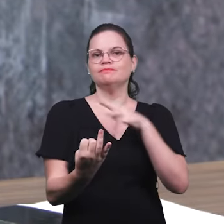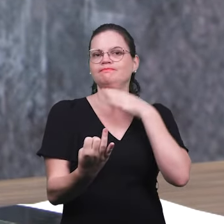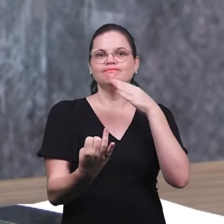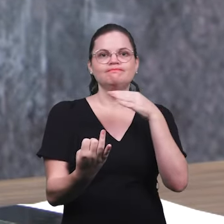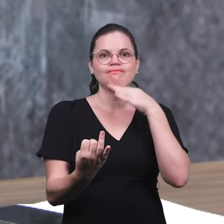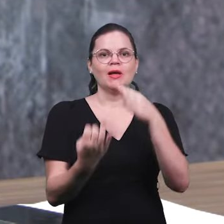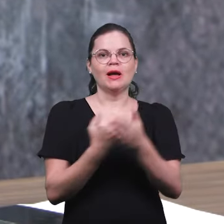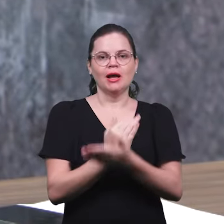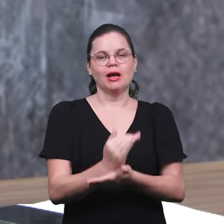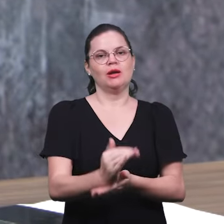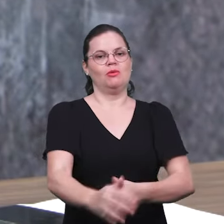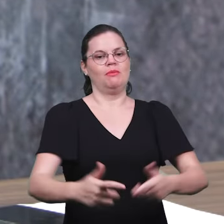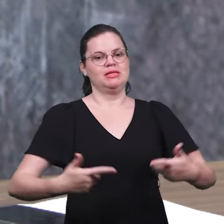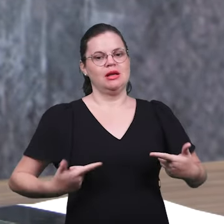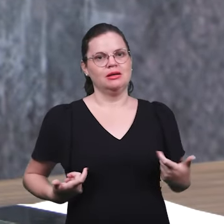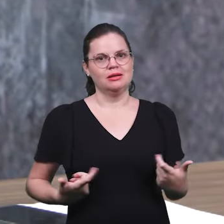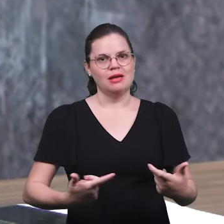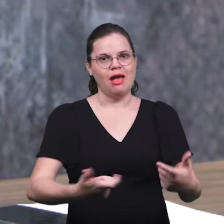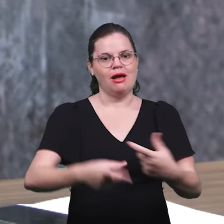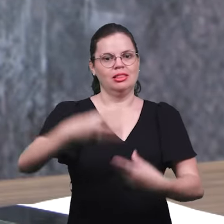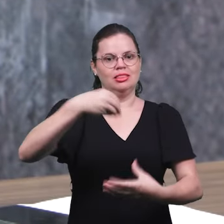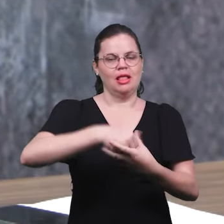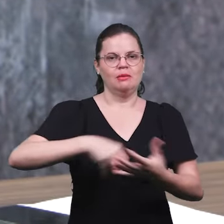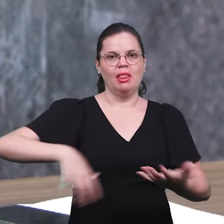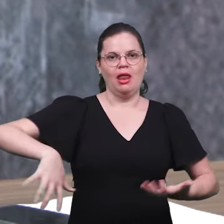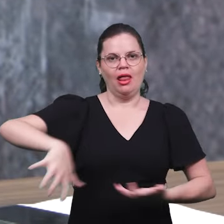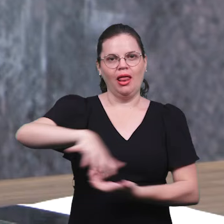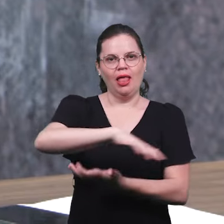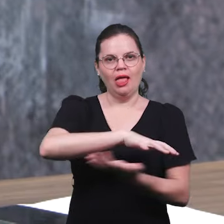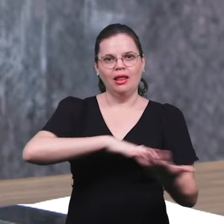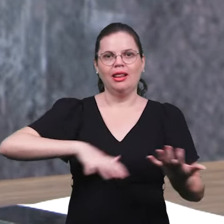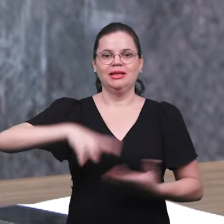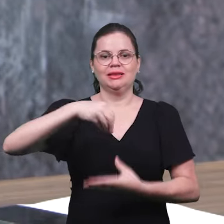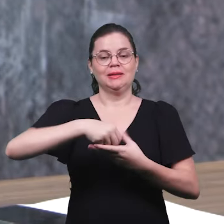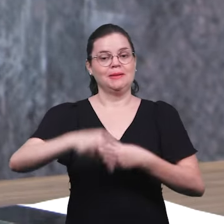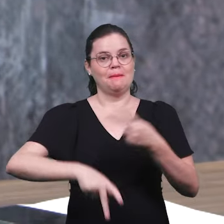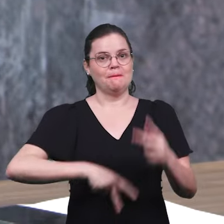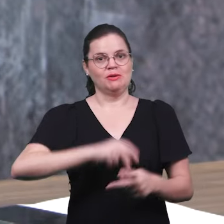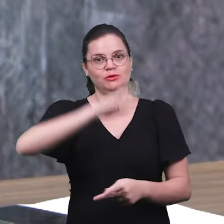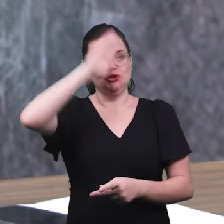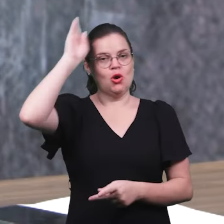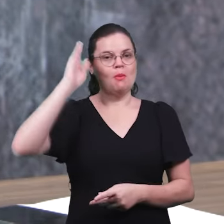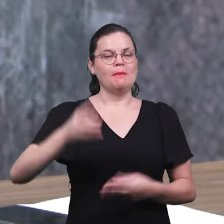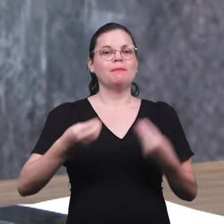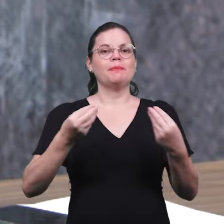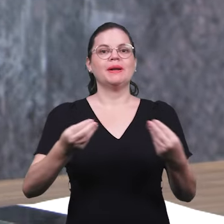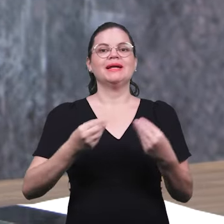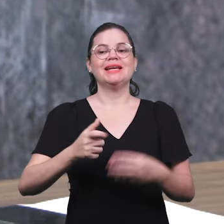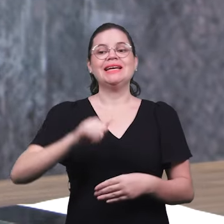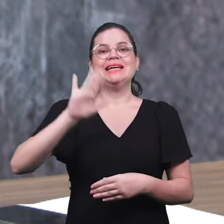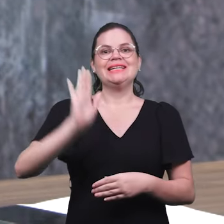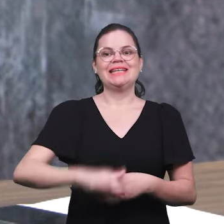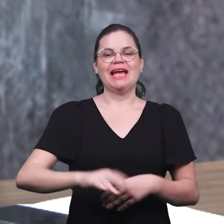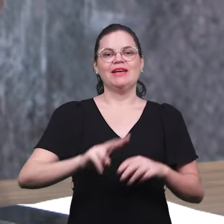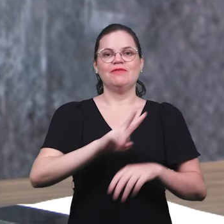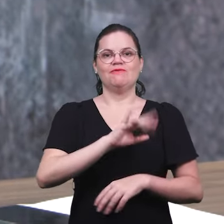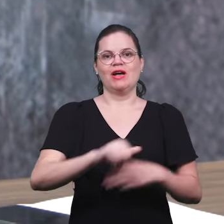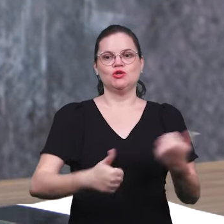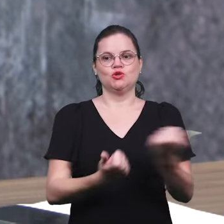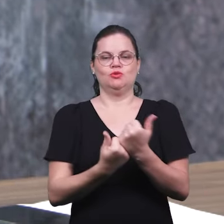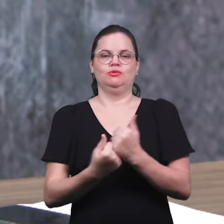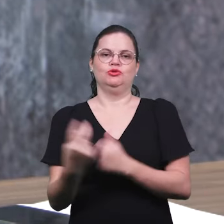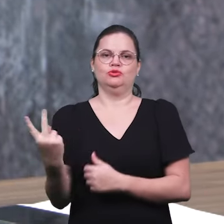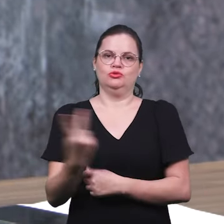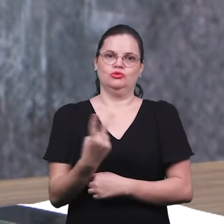fase de guerras civis, de disputas pelo governo de Roma, que acaba desaguando na disputa pelo poder entre o